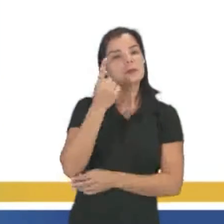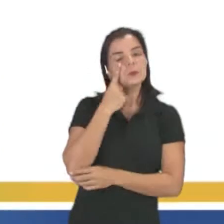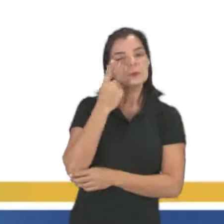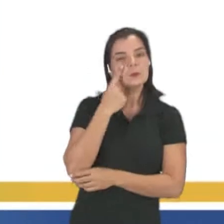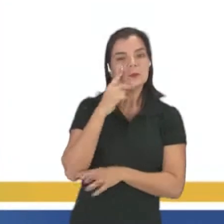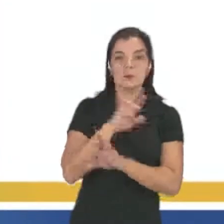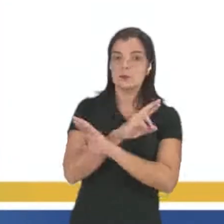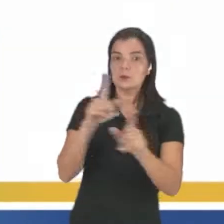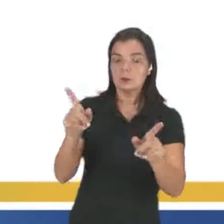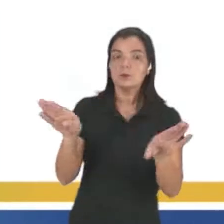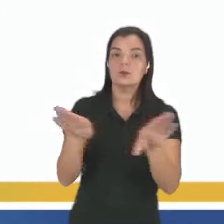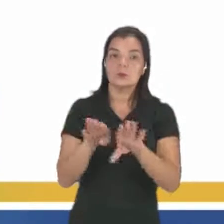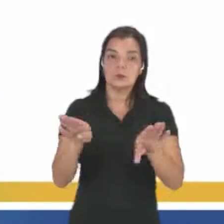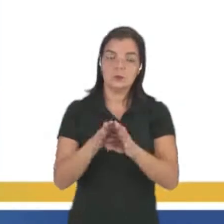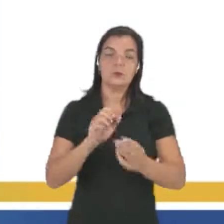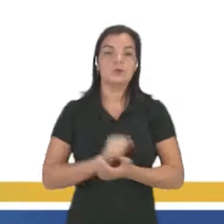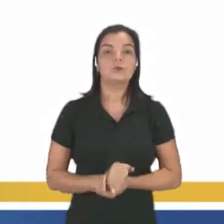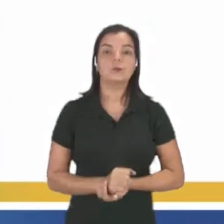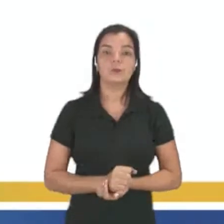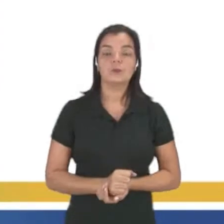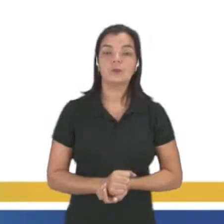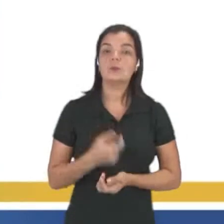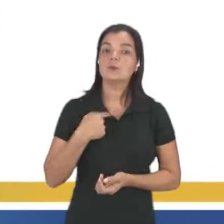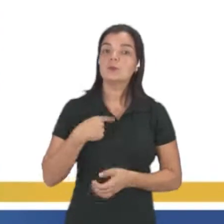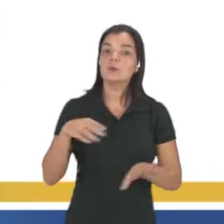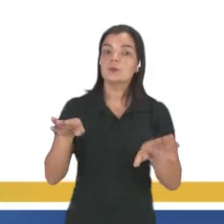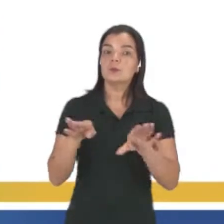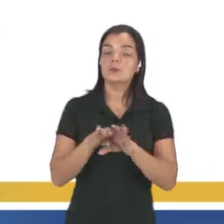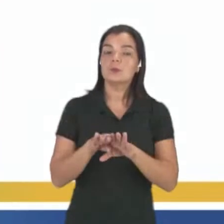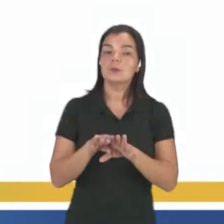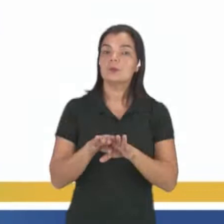aí. Eu tenho aqueles que são os membros